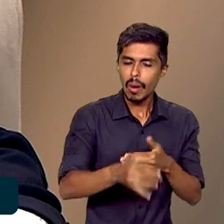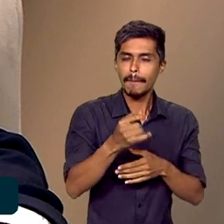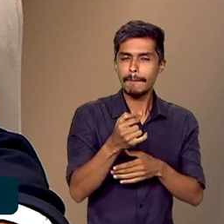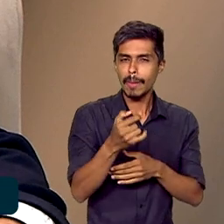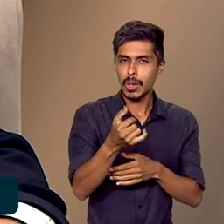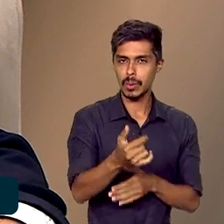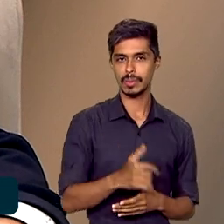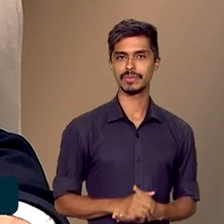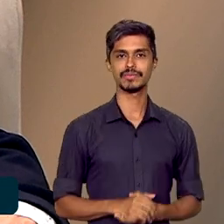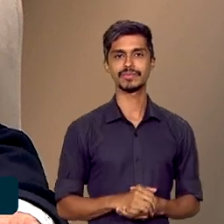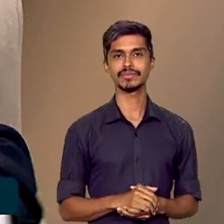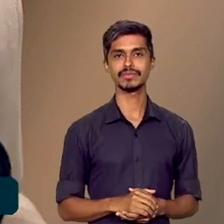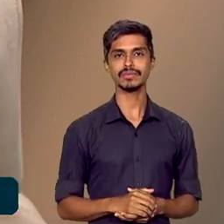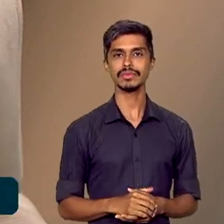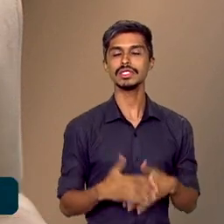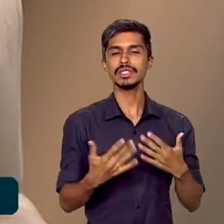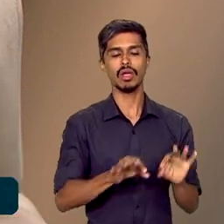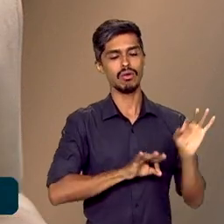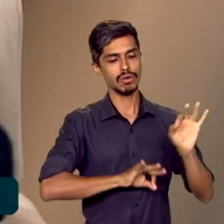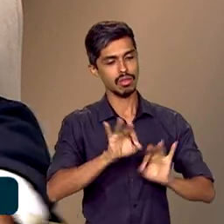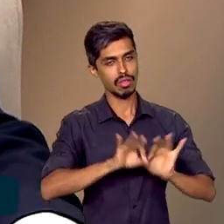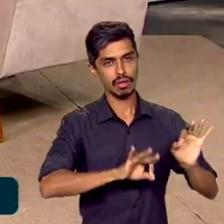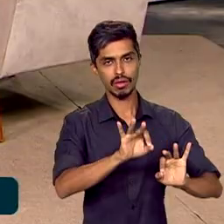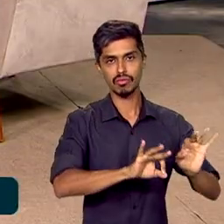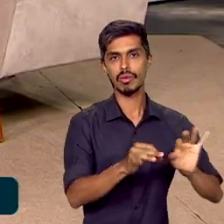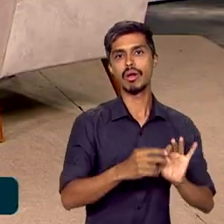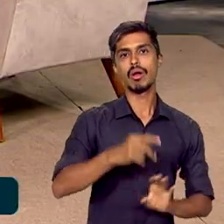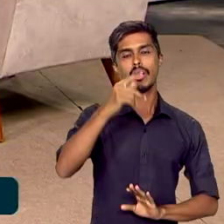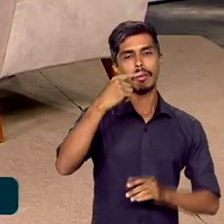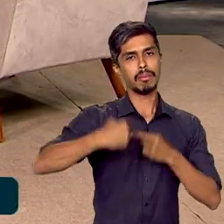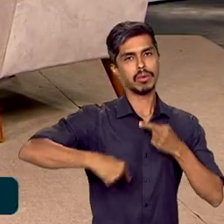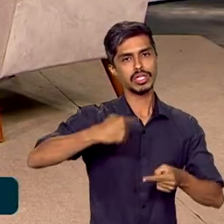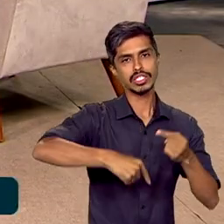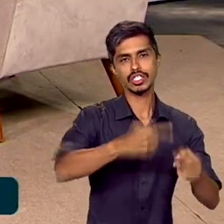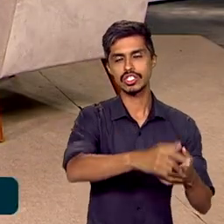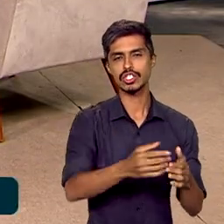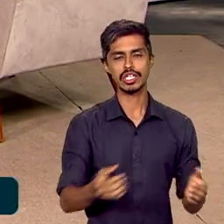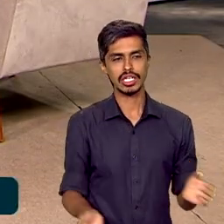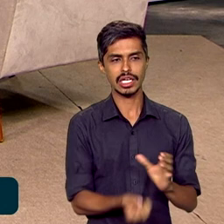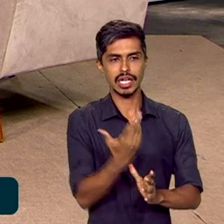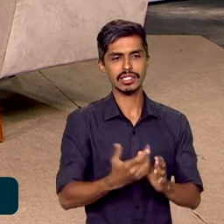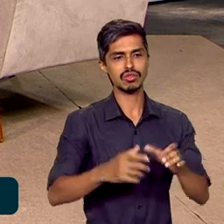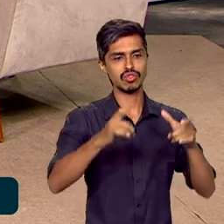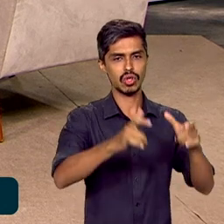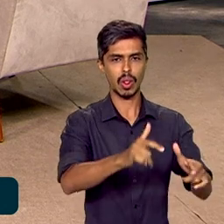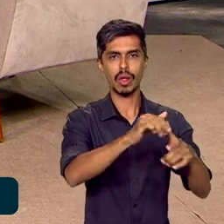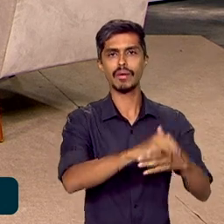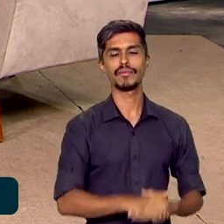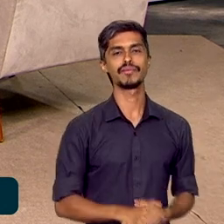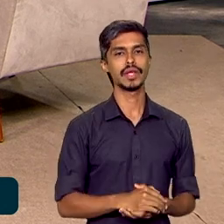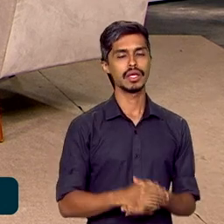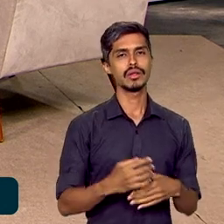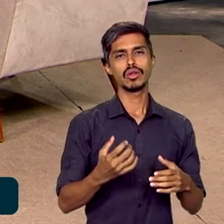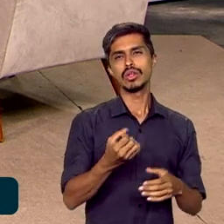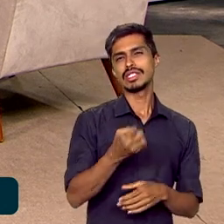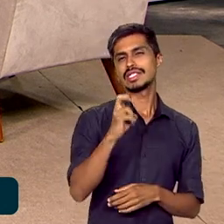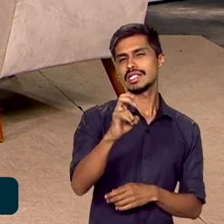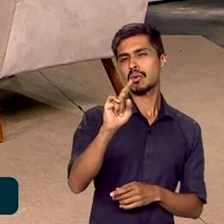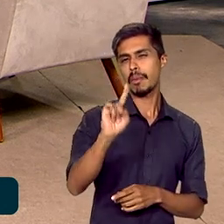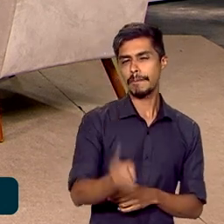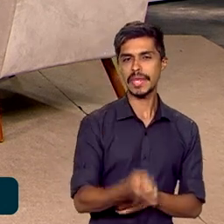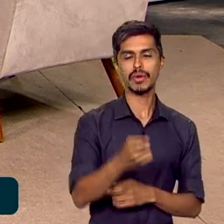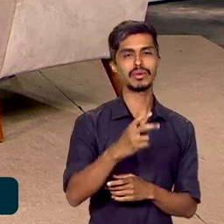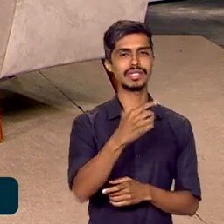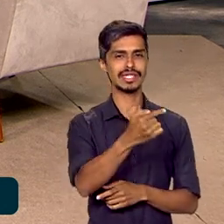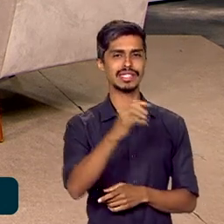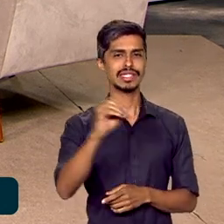gradativamente e organizando uma política de criação de assentamentos, já com um número previsto de